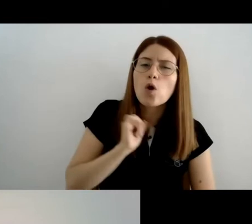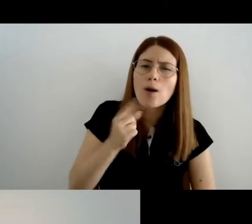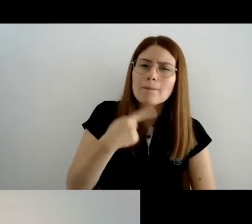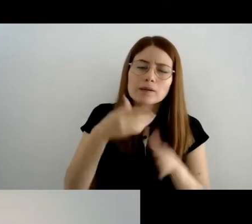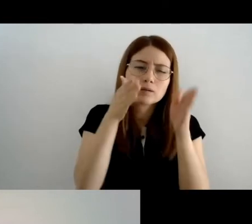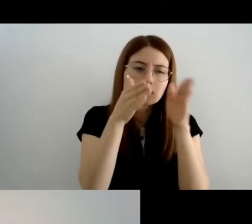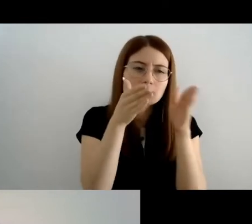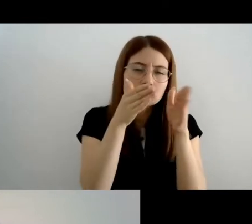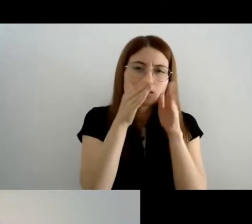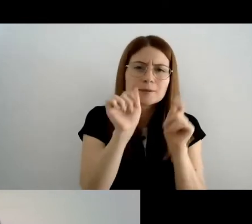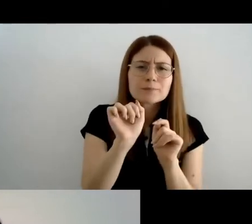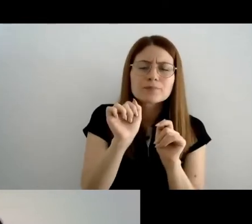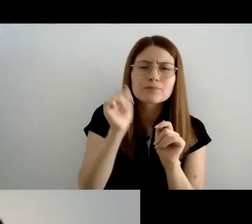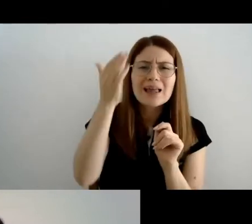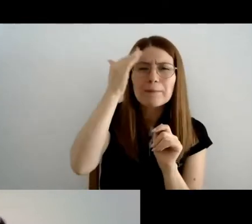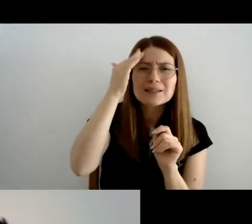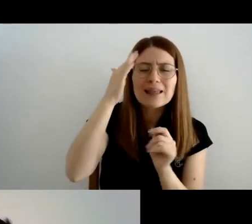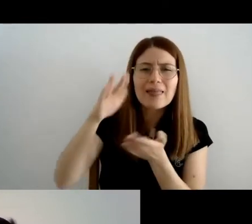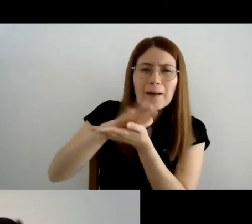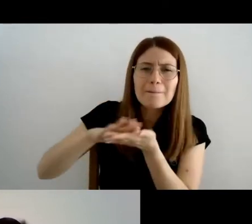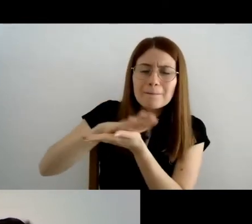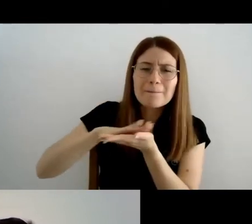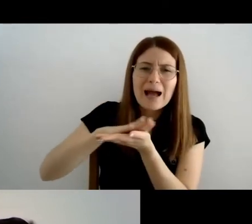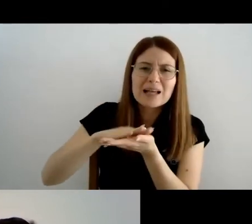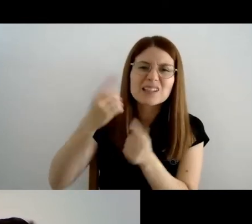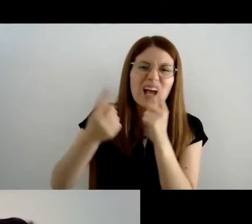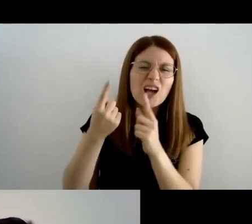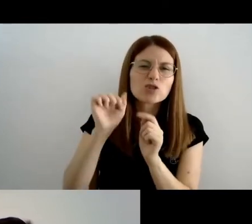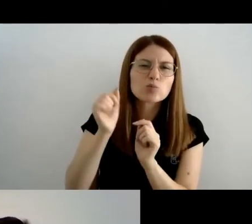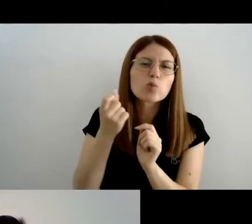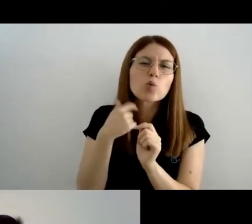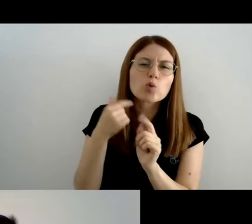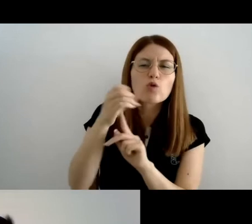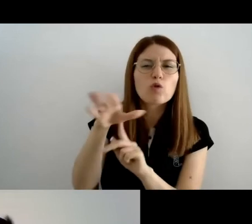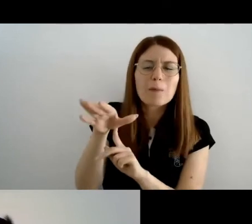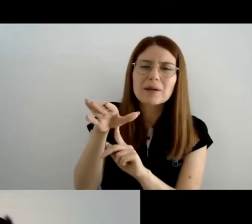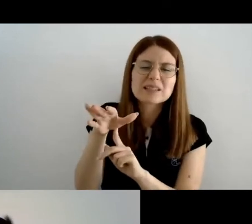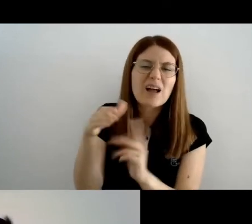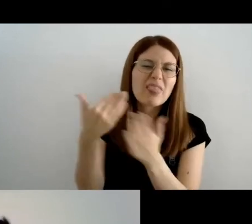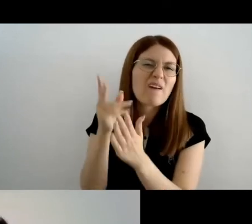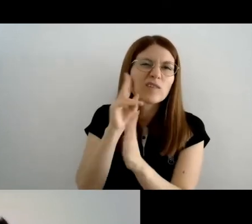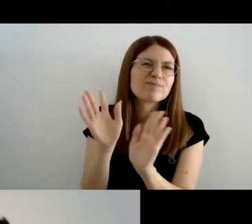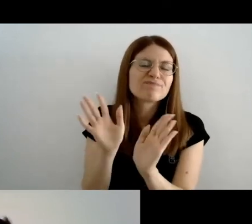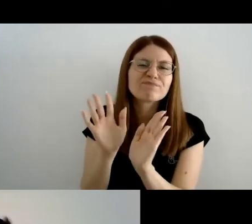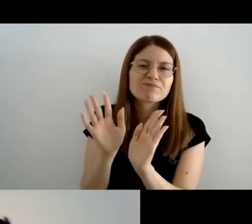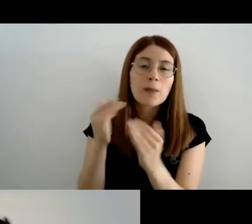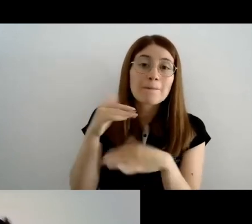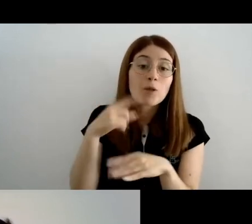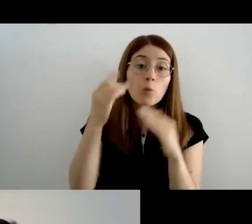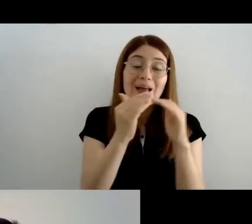importância das soft skills, que muitas vezes são desvalorizadas, se calhar, nos cursos de formação, mas que ao nível daquilo que